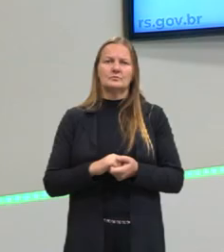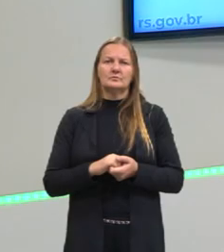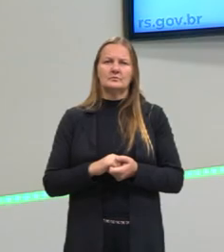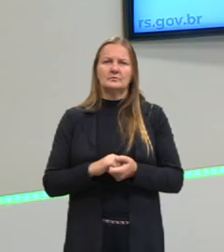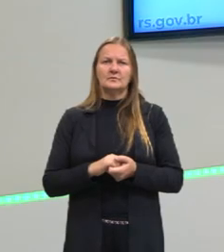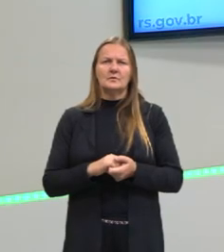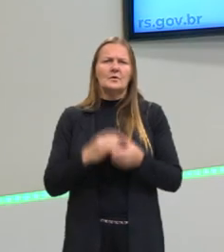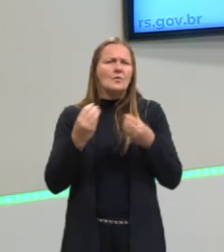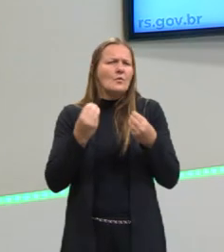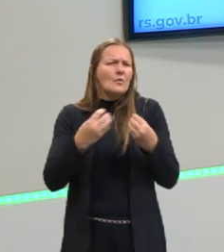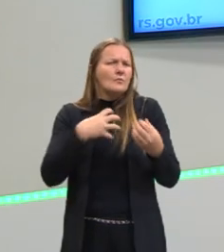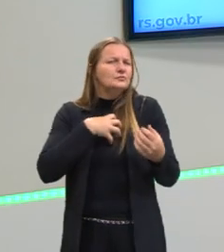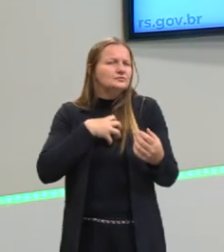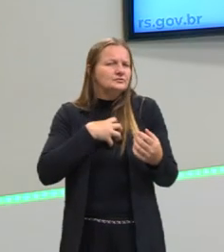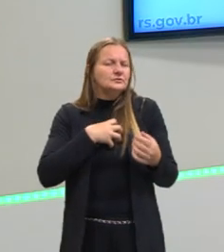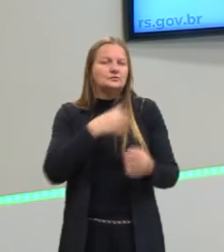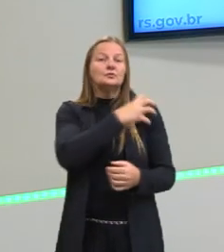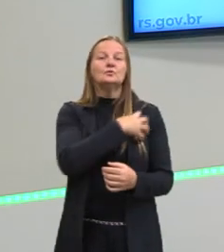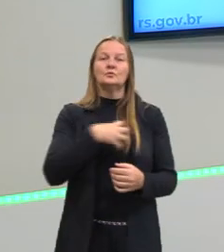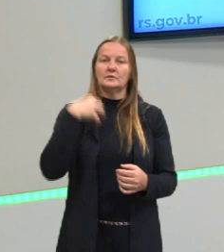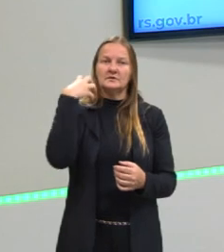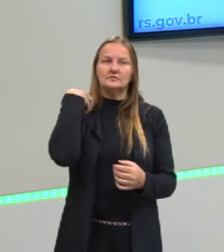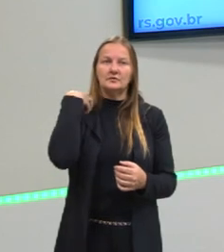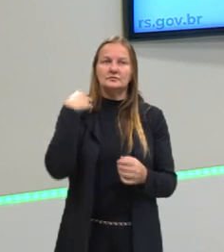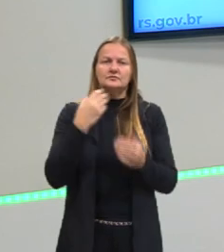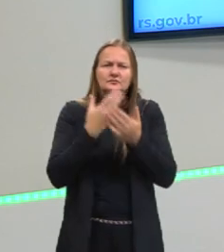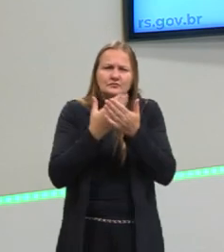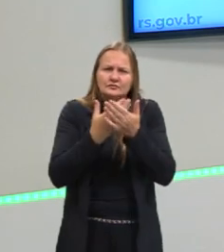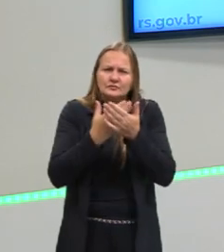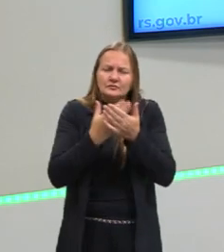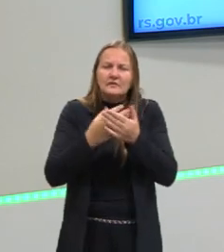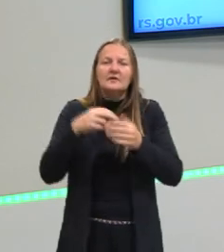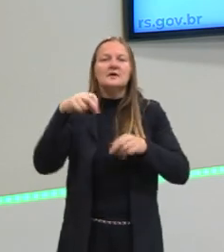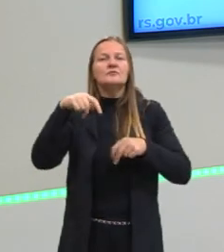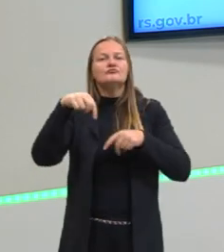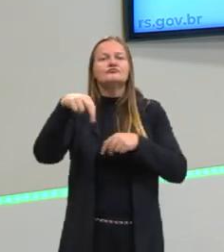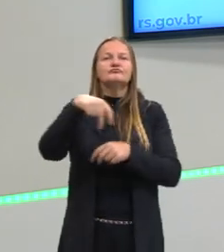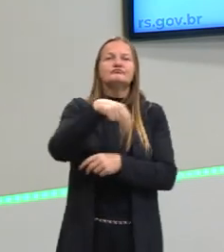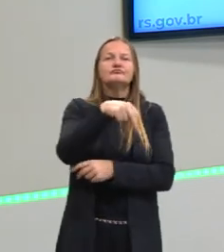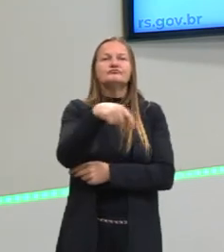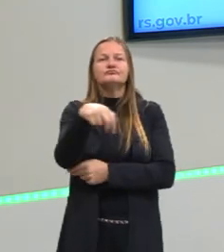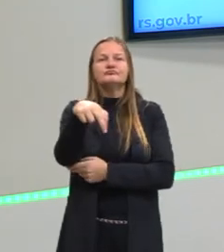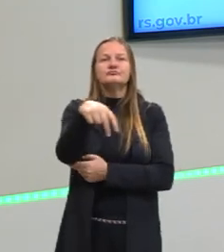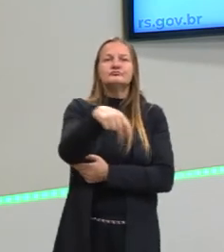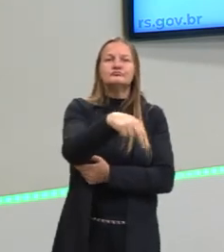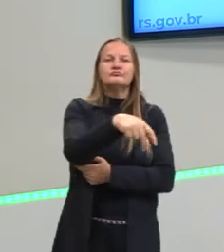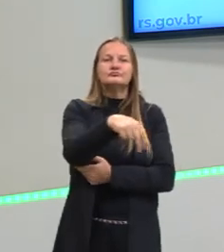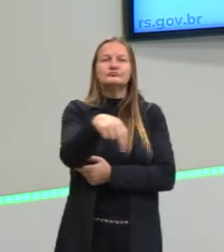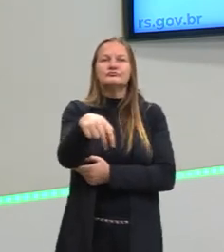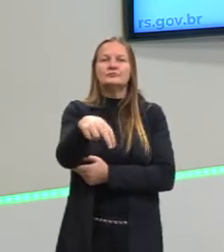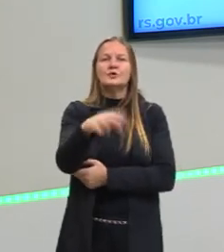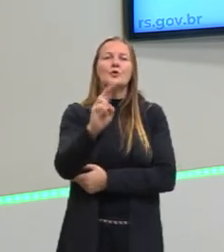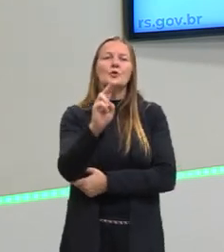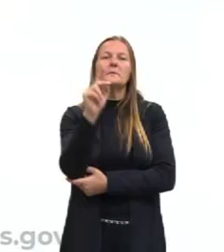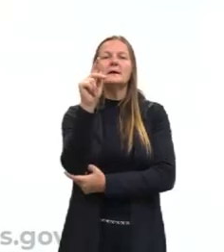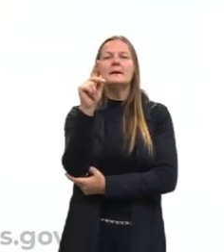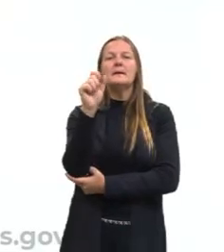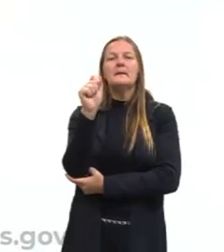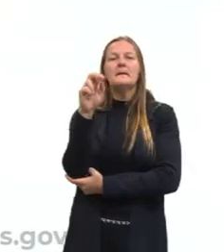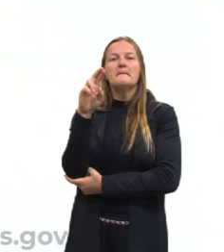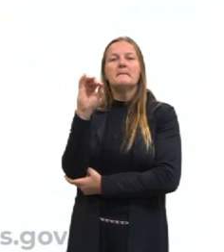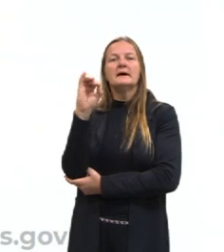ele é a forma de que Aristóteles estudava era caminhando por isso eles eram chamados de pare patéticos